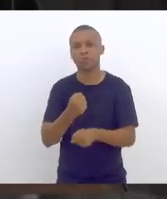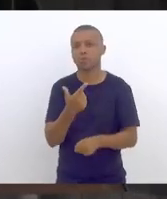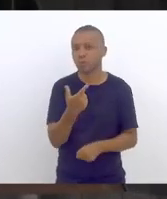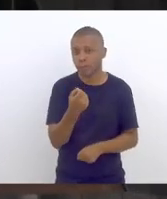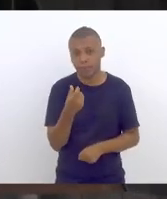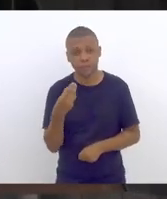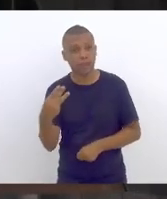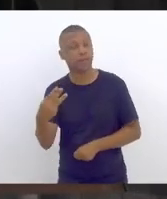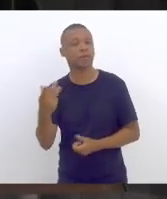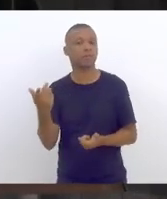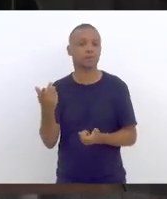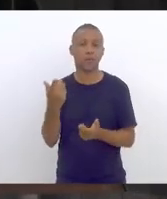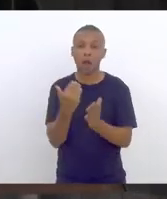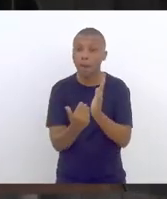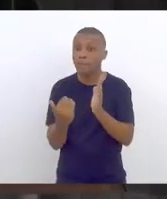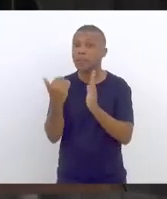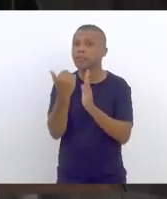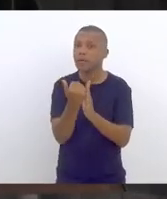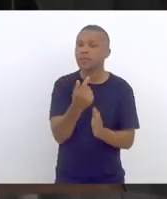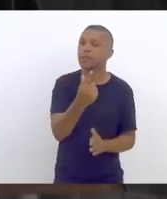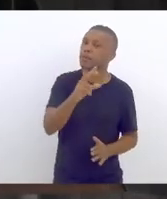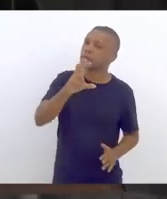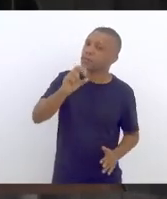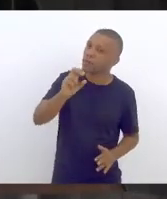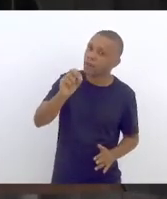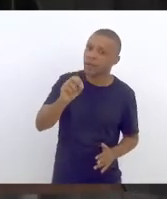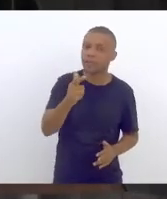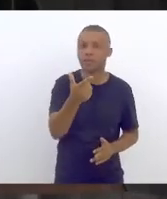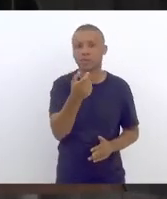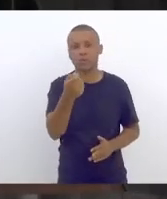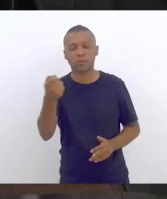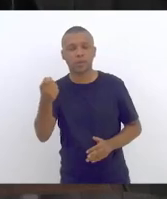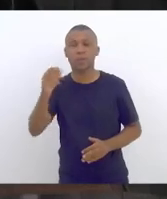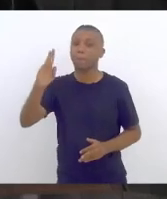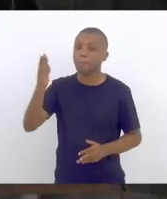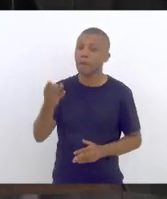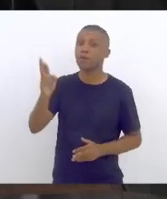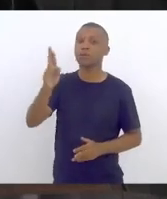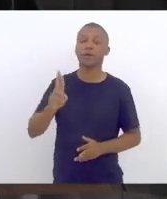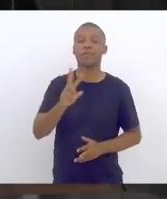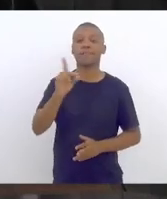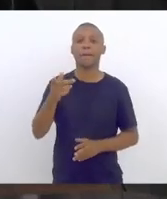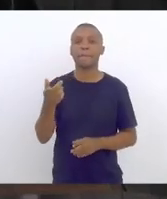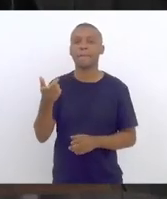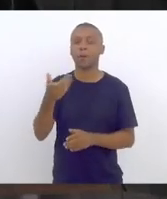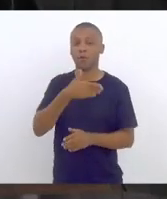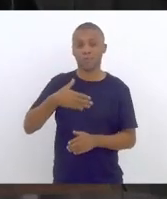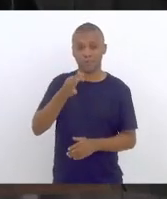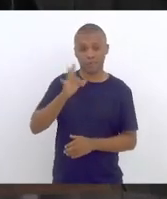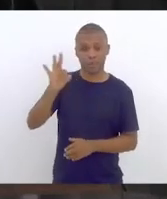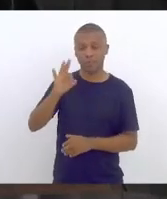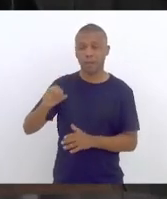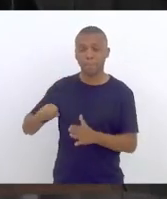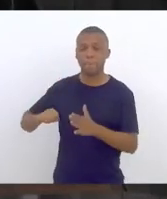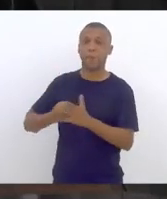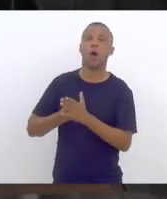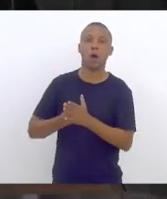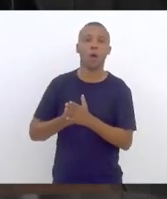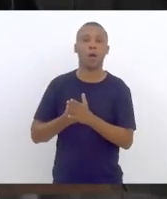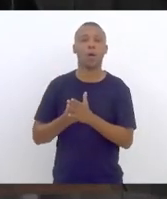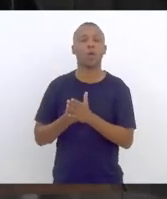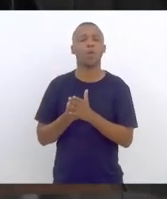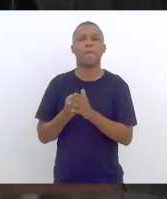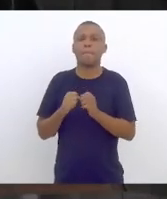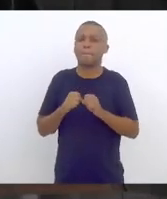bilhões de reais é haverá uma trava uma trava pro governo federal a partir de 2023 para